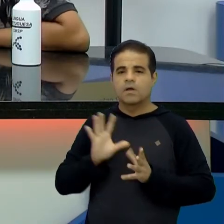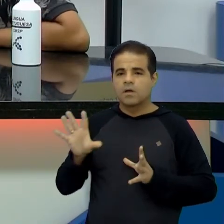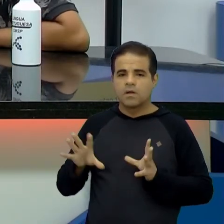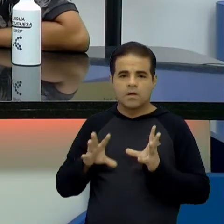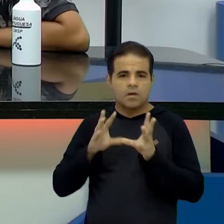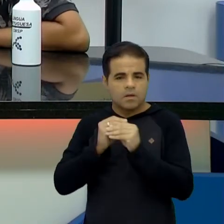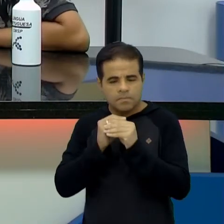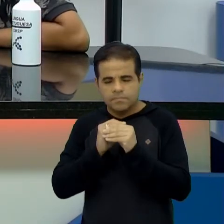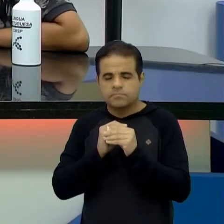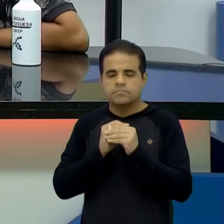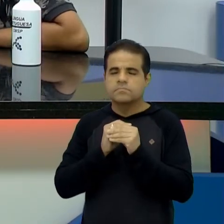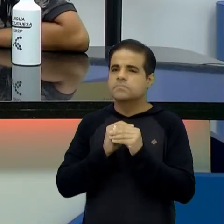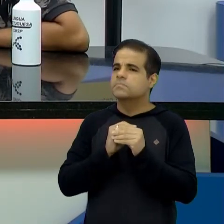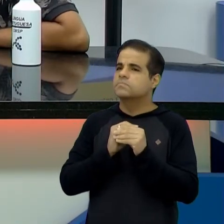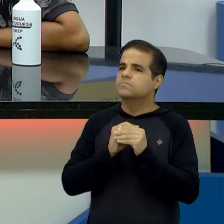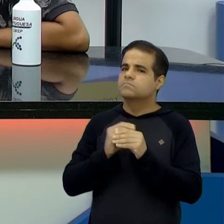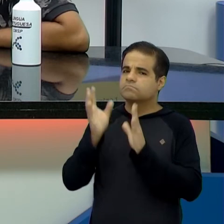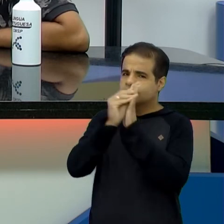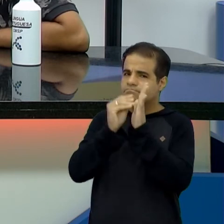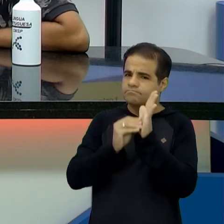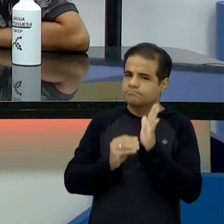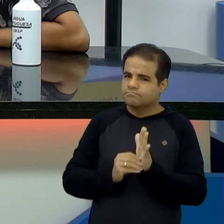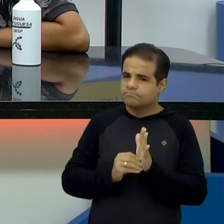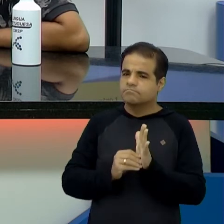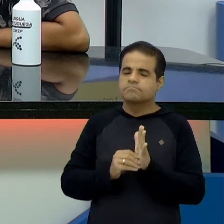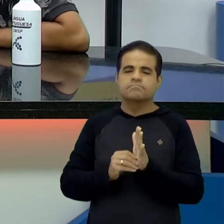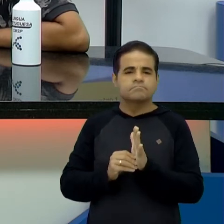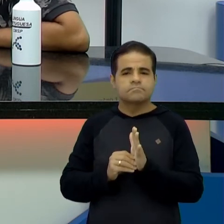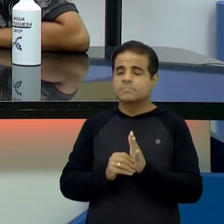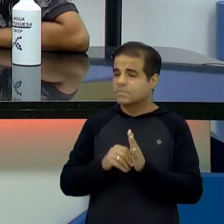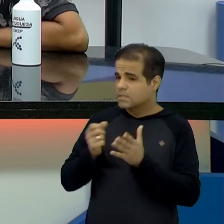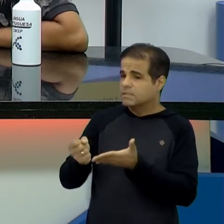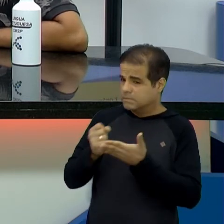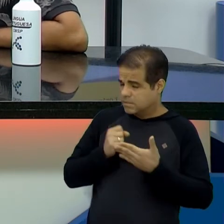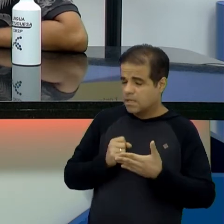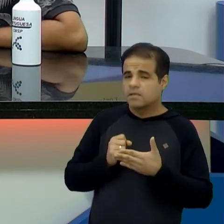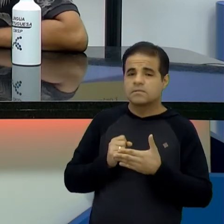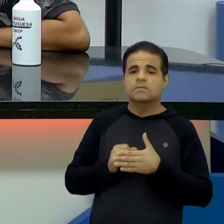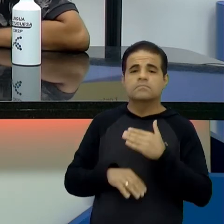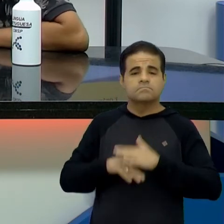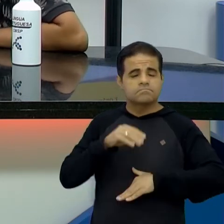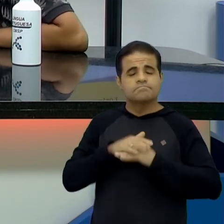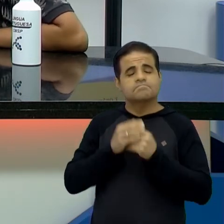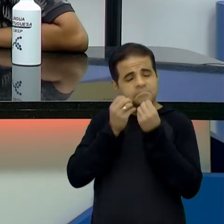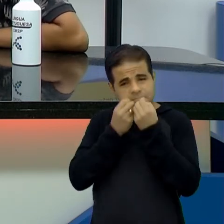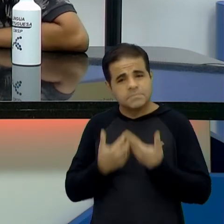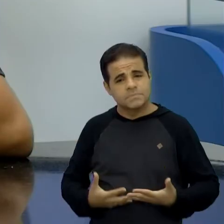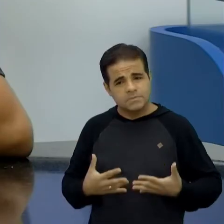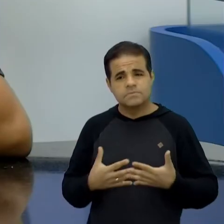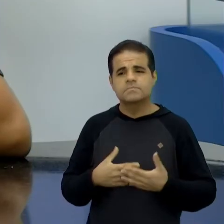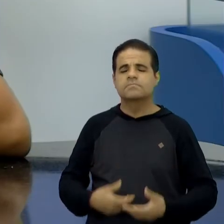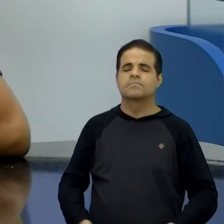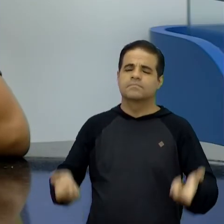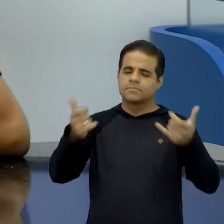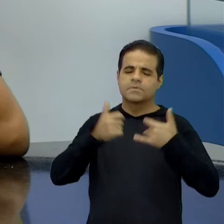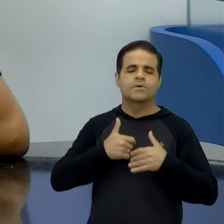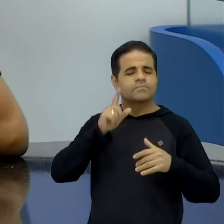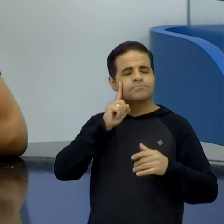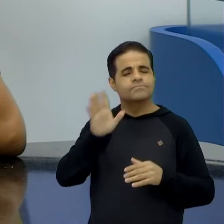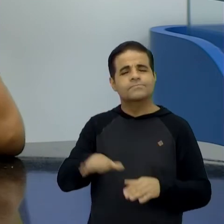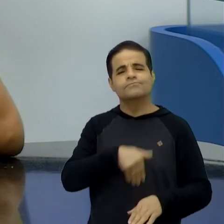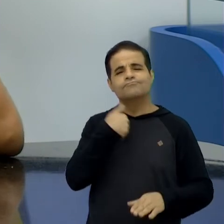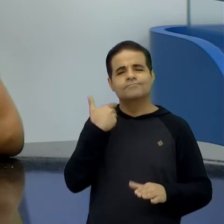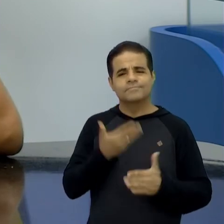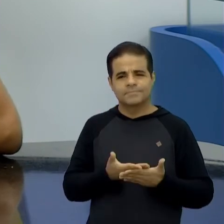demais. Aí, né, esses pontos você traz... Você tá nisso, né, É uma delícia, Mauro? né, falar sobre isso. Pra mim, eu ficaria o dia inteiro aqui.